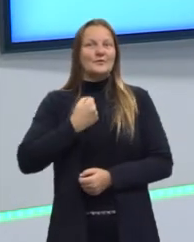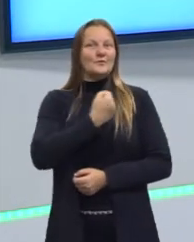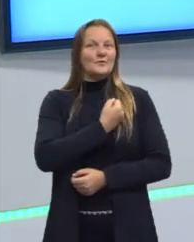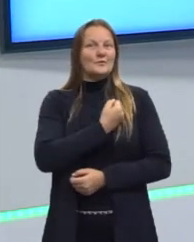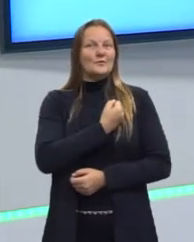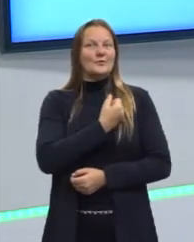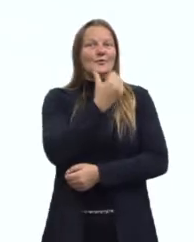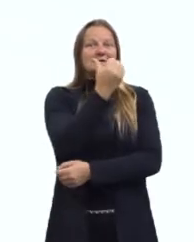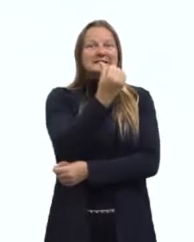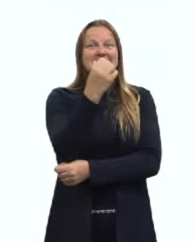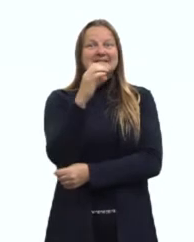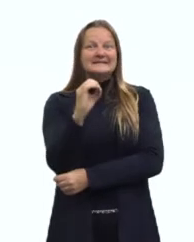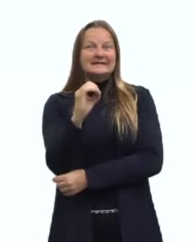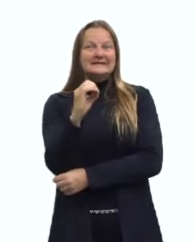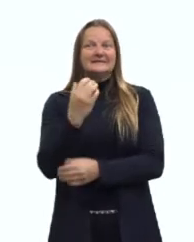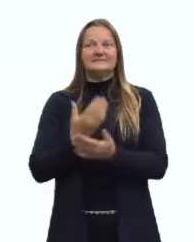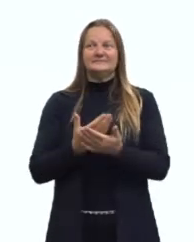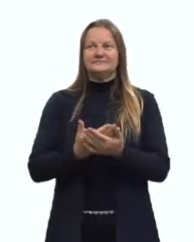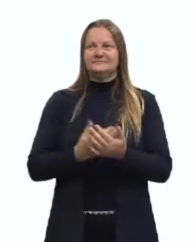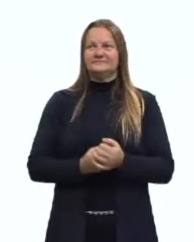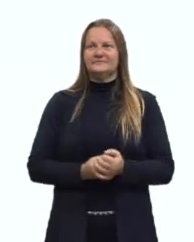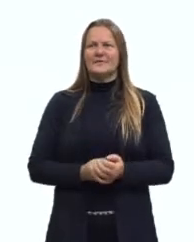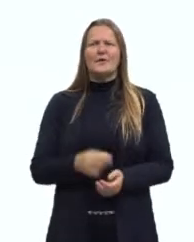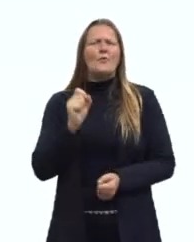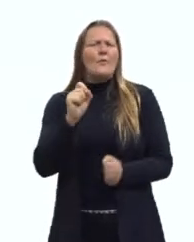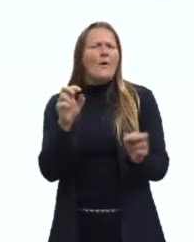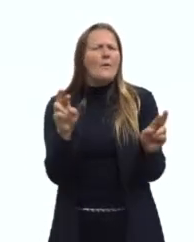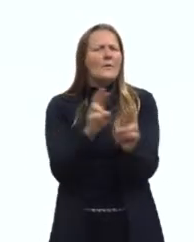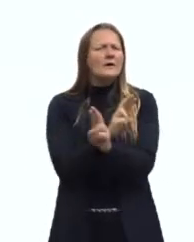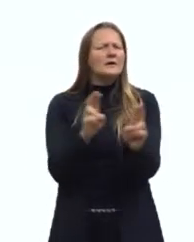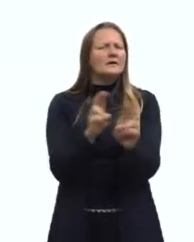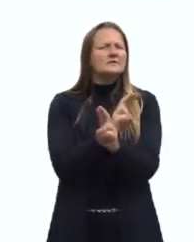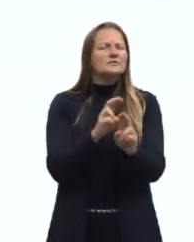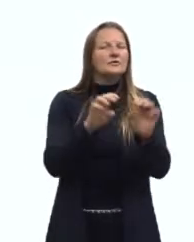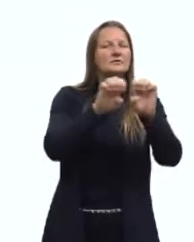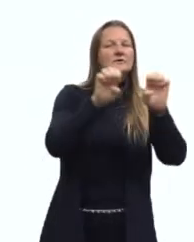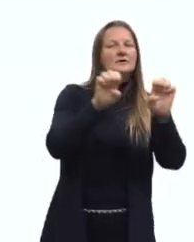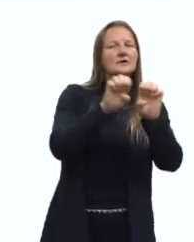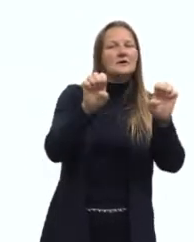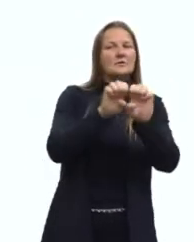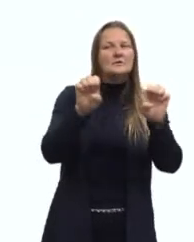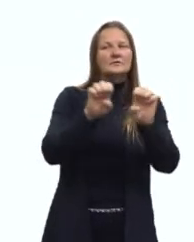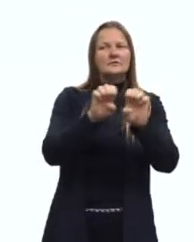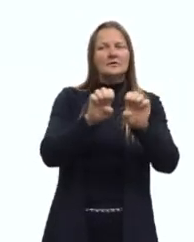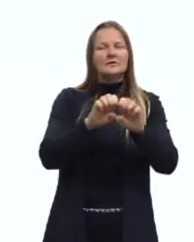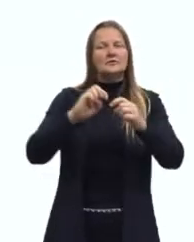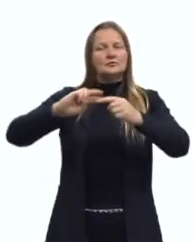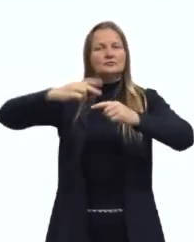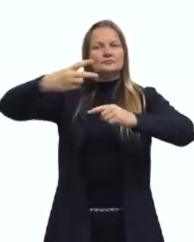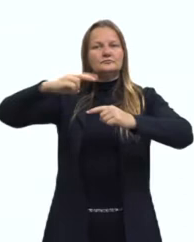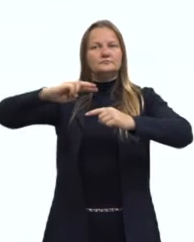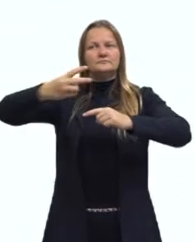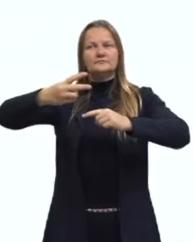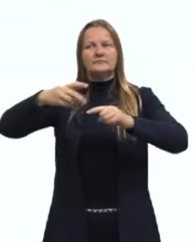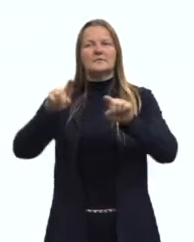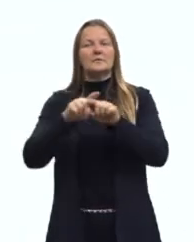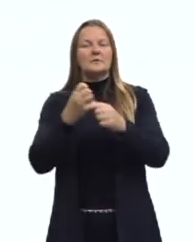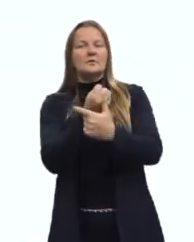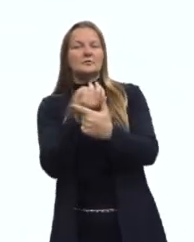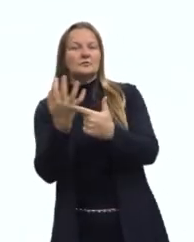número 60 Qual é a relação entre as equações exponenciais E